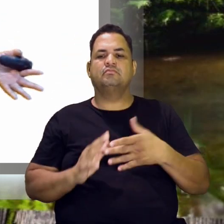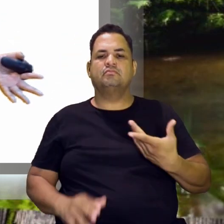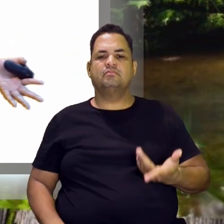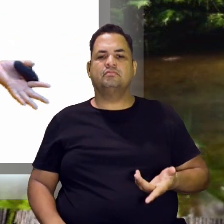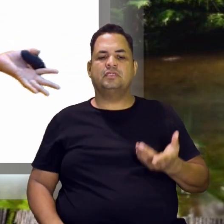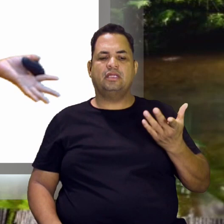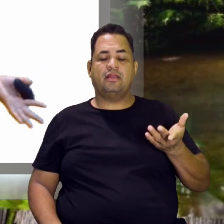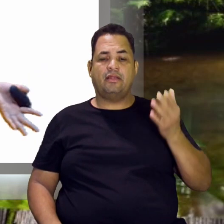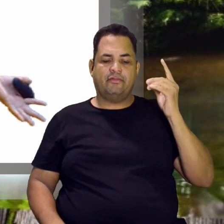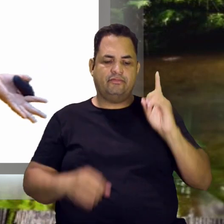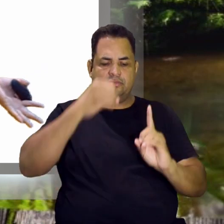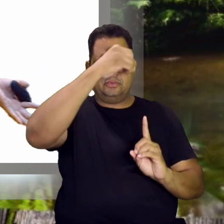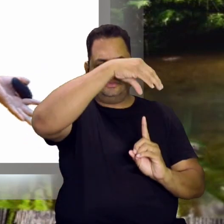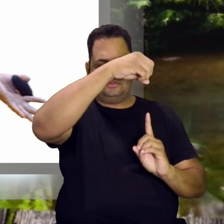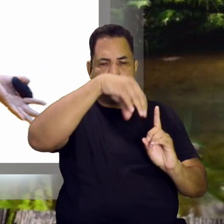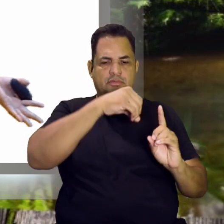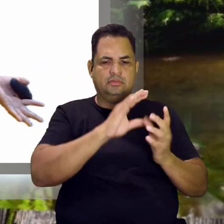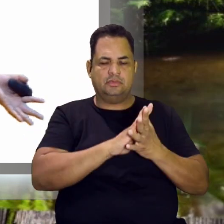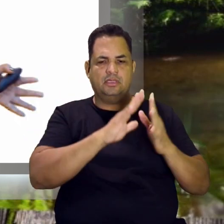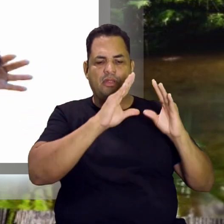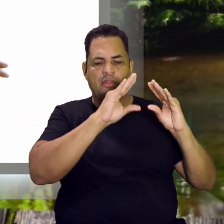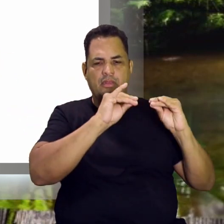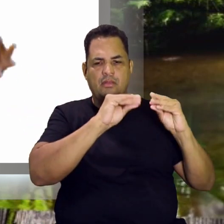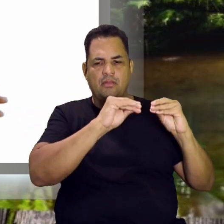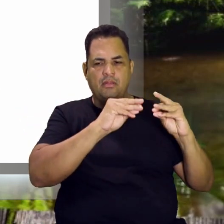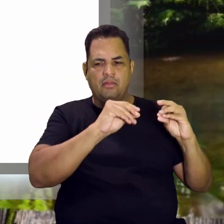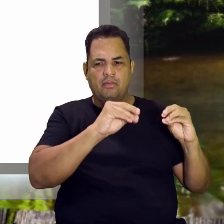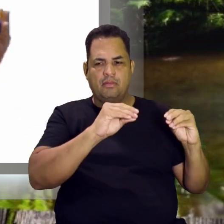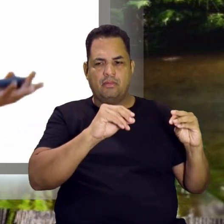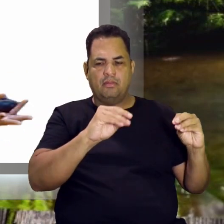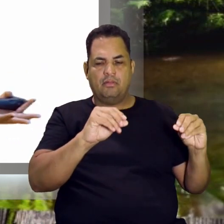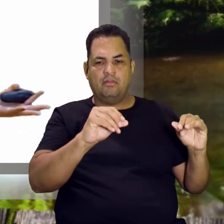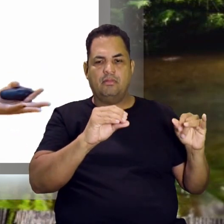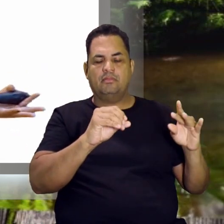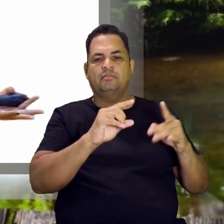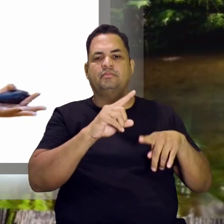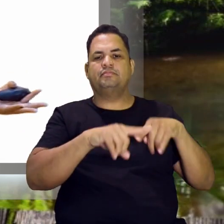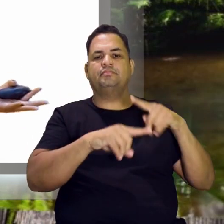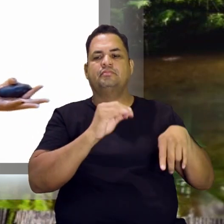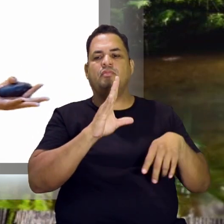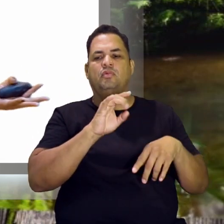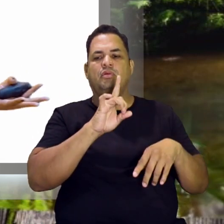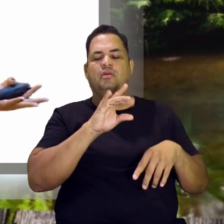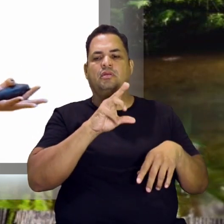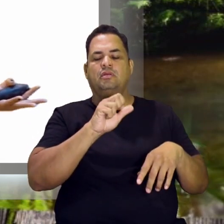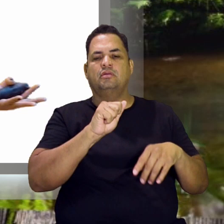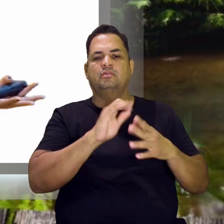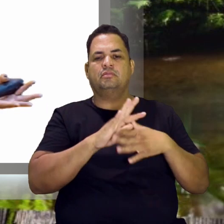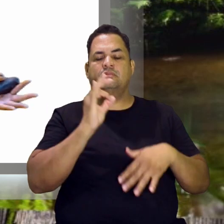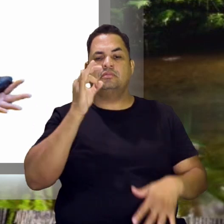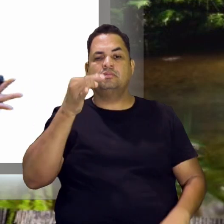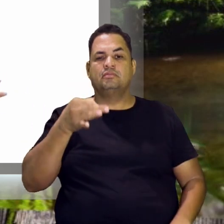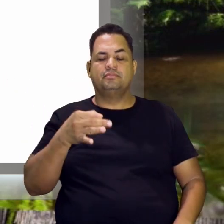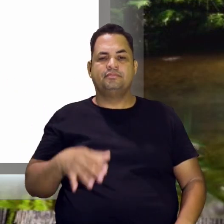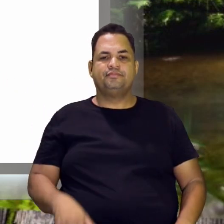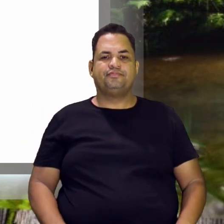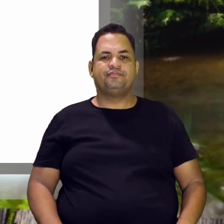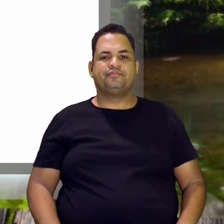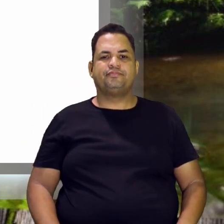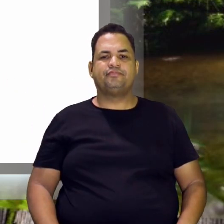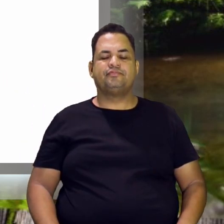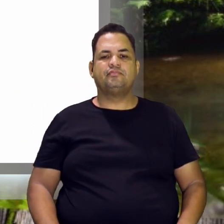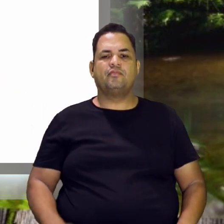de decomposição, tá? Da matéria orgânica, certo?